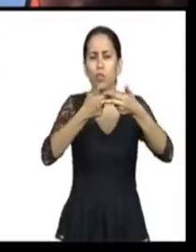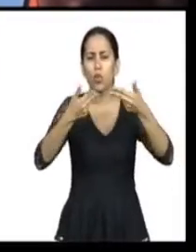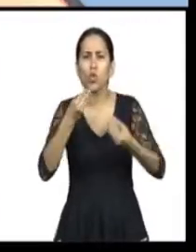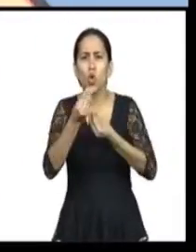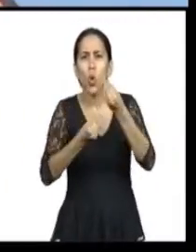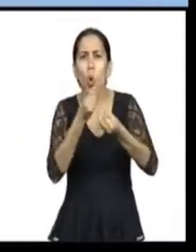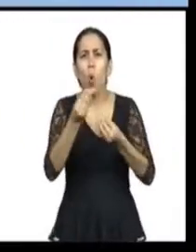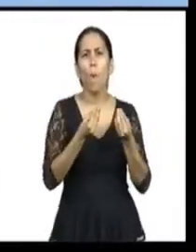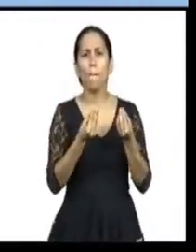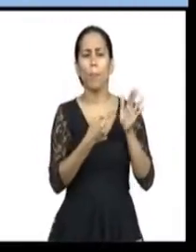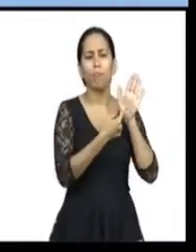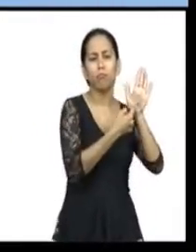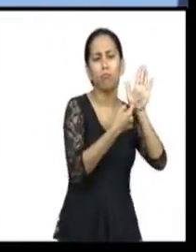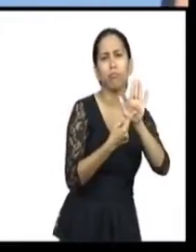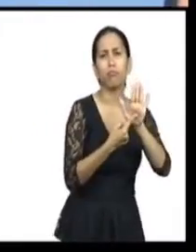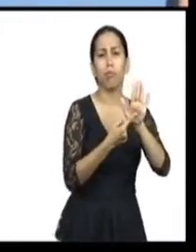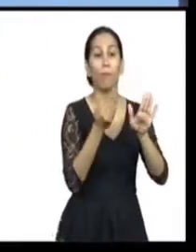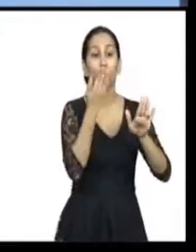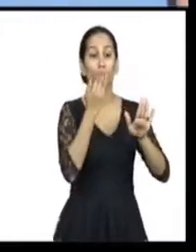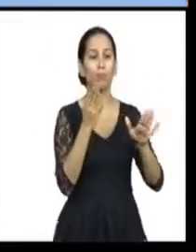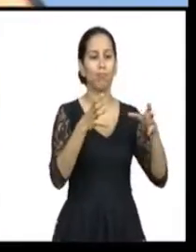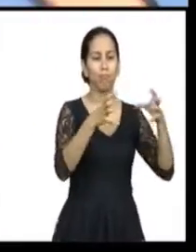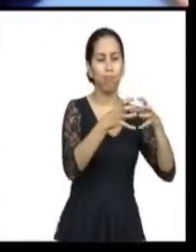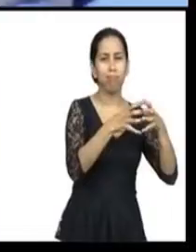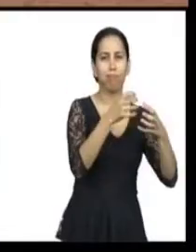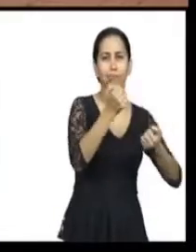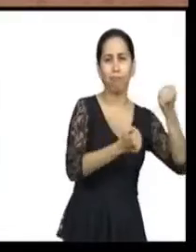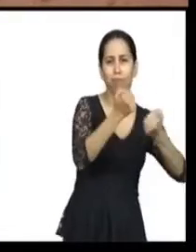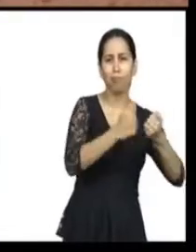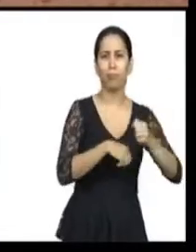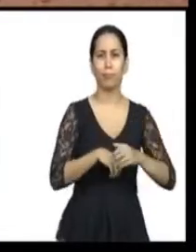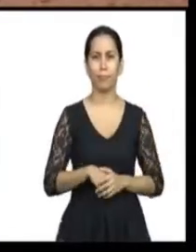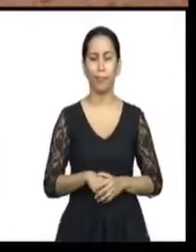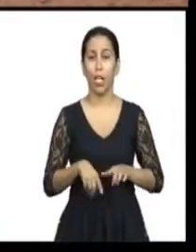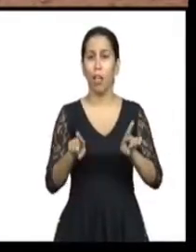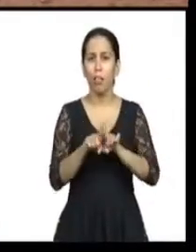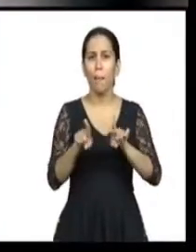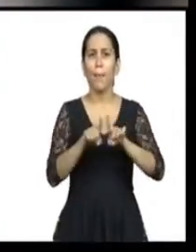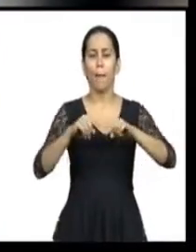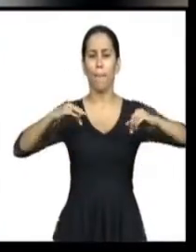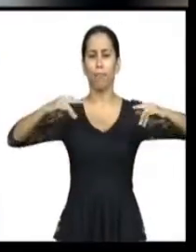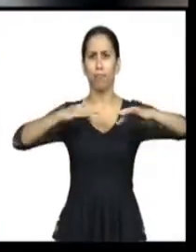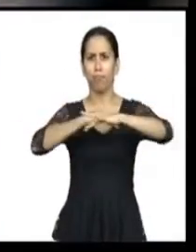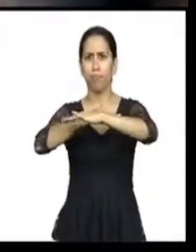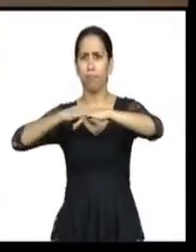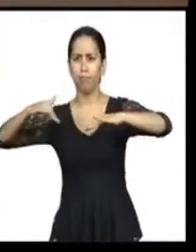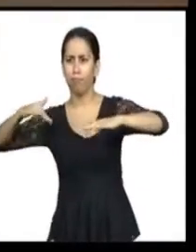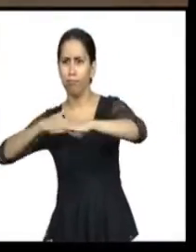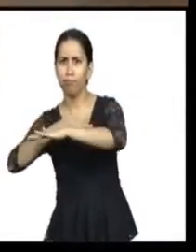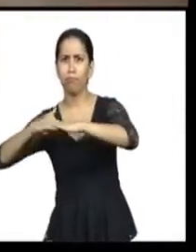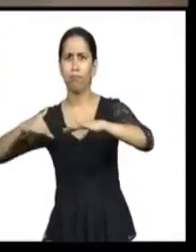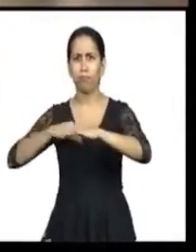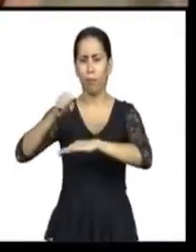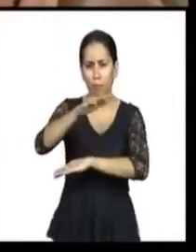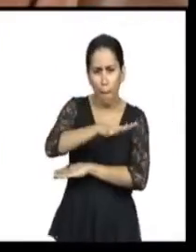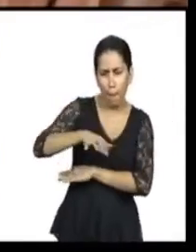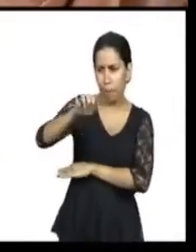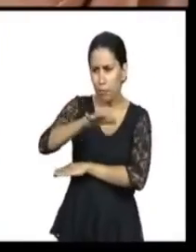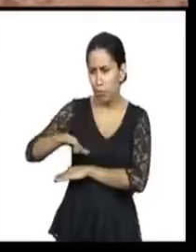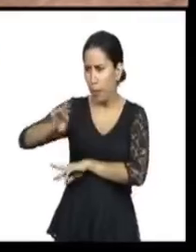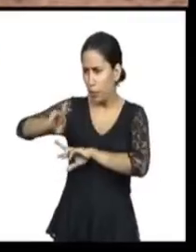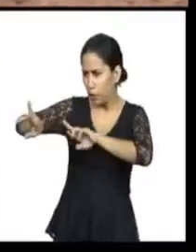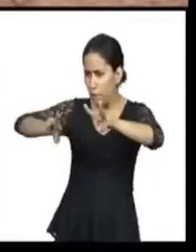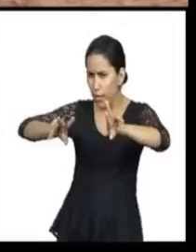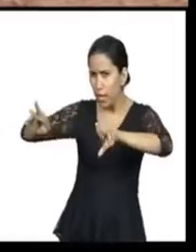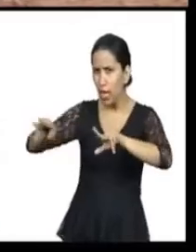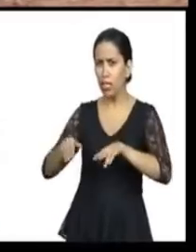veículos leves, a área de abrangência do procedimento, o deslocamento de veículos leves nas diferentes áreas da mina,